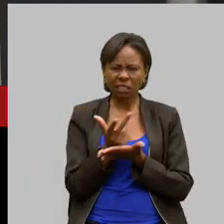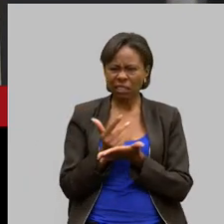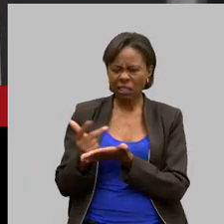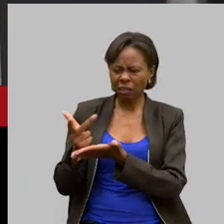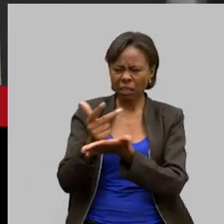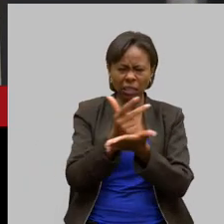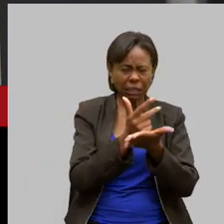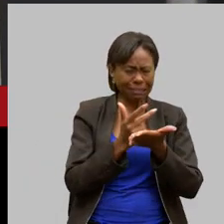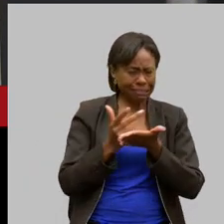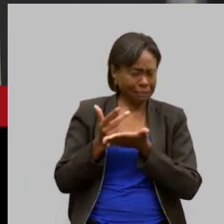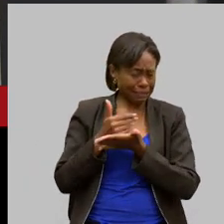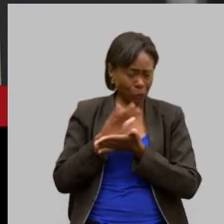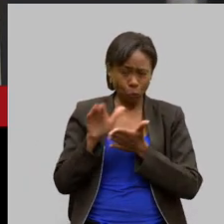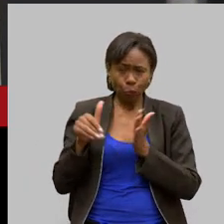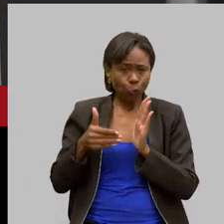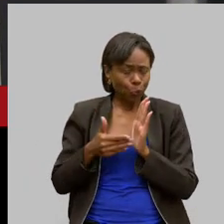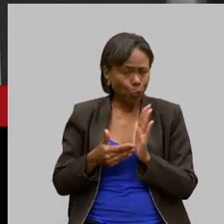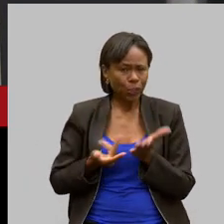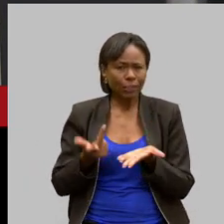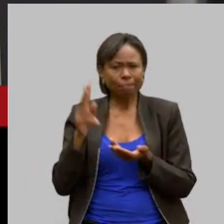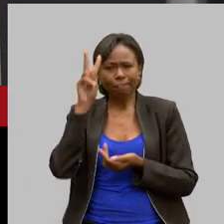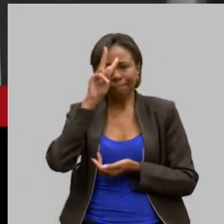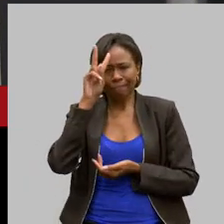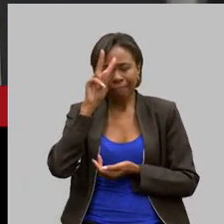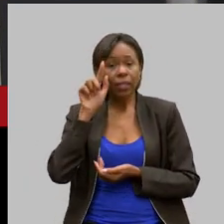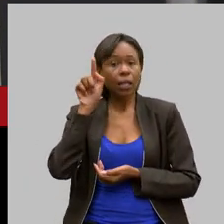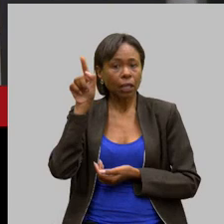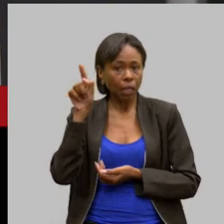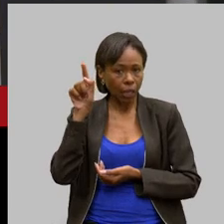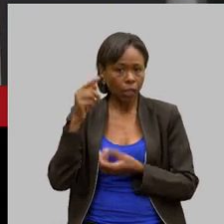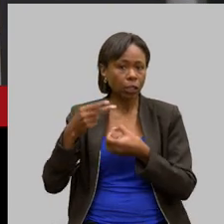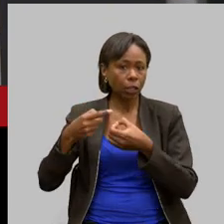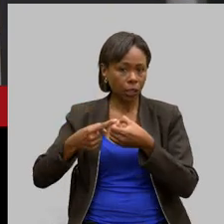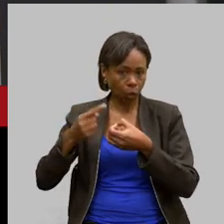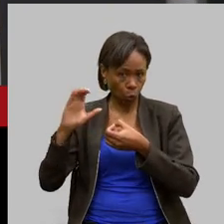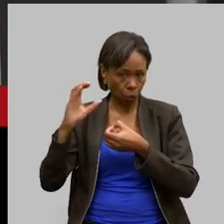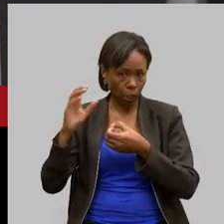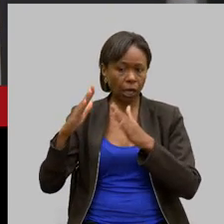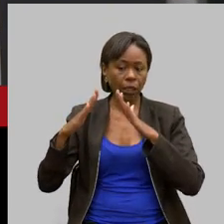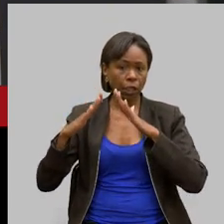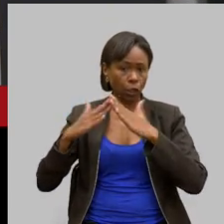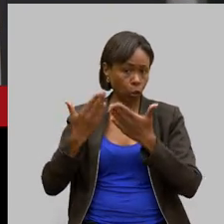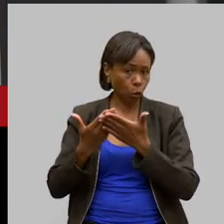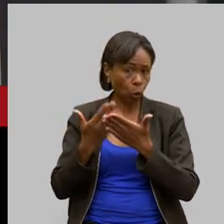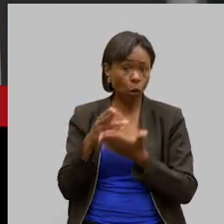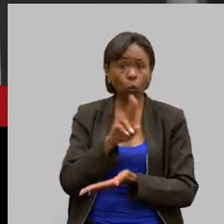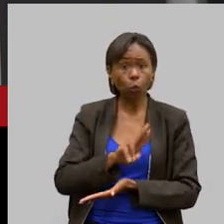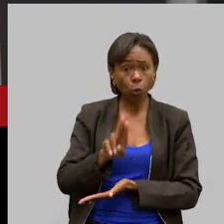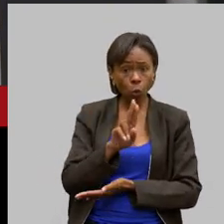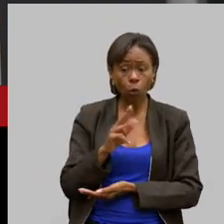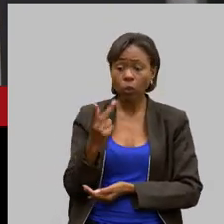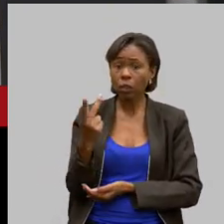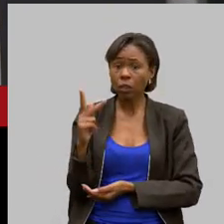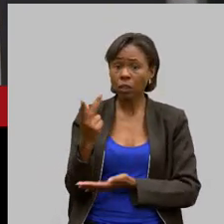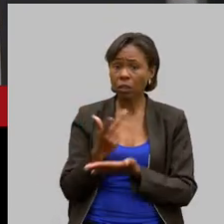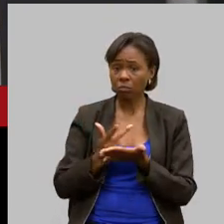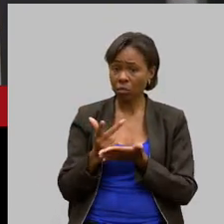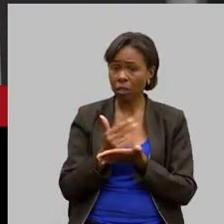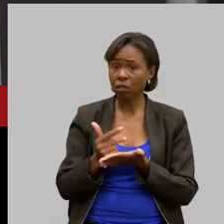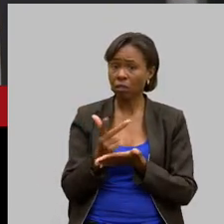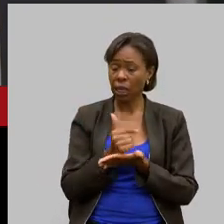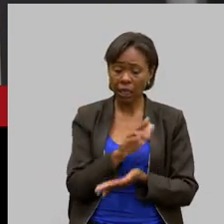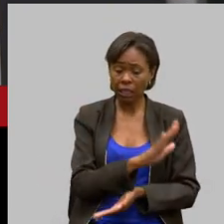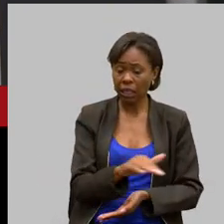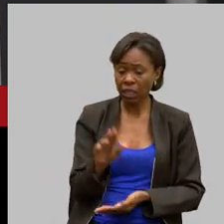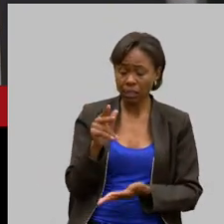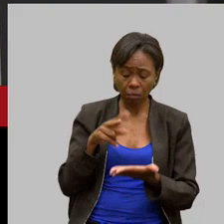histórias e lá tem escolas que já usam os desenhos dela para que as crianças Cristiano aprendam Ela contou a